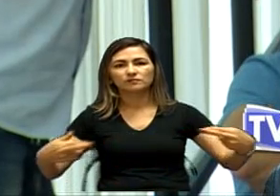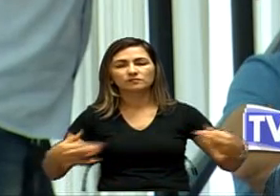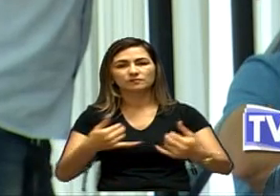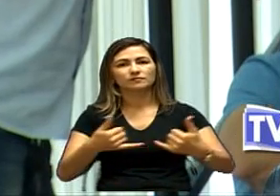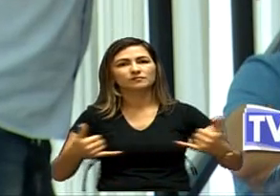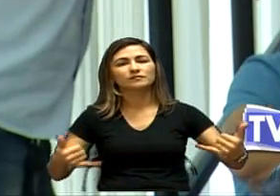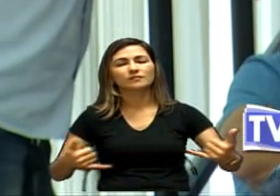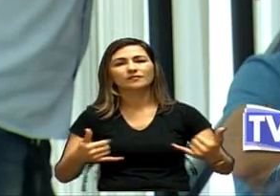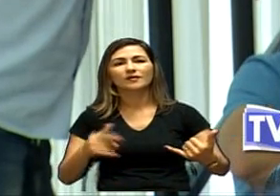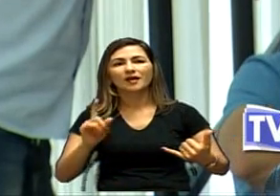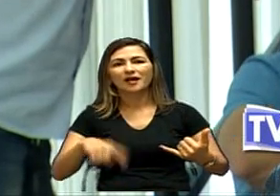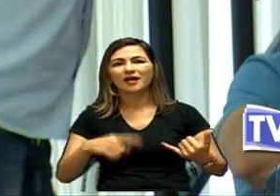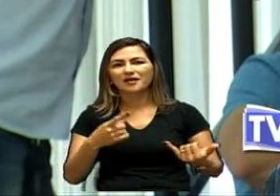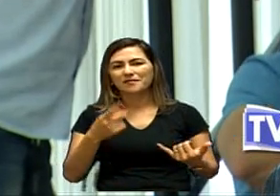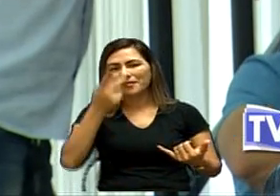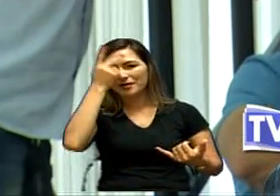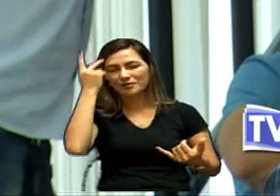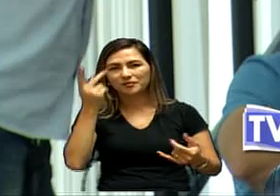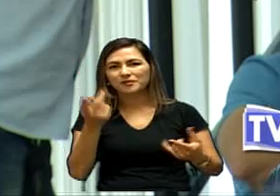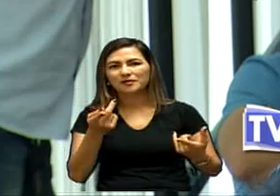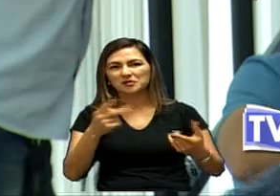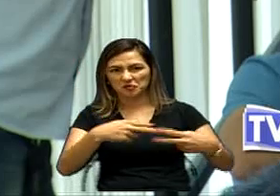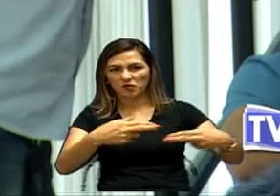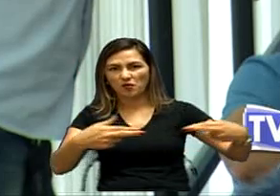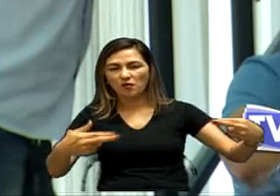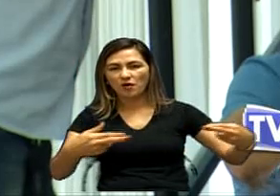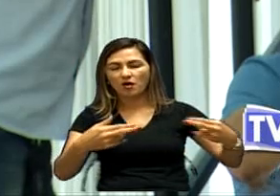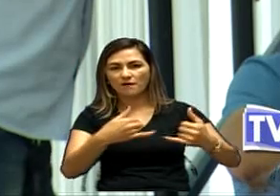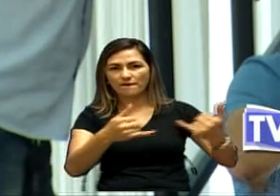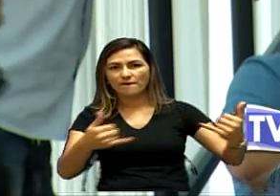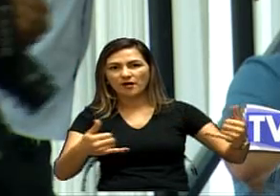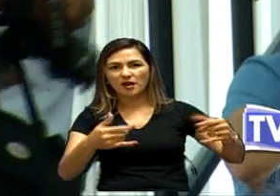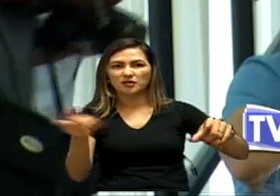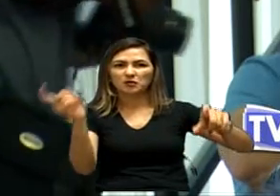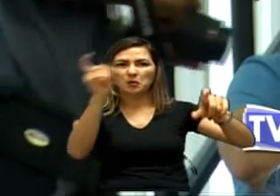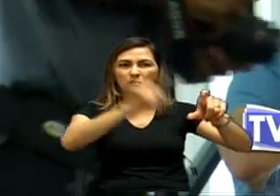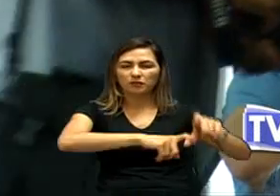escola também casos de vandalismo, casos de